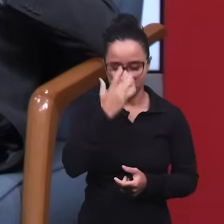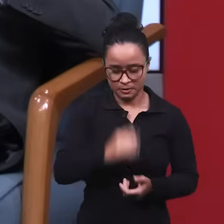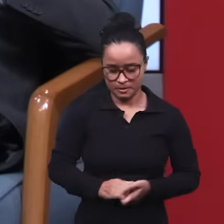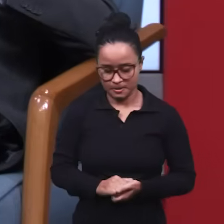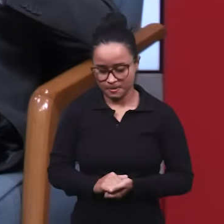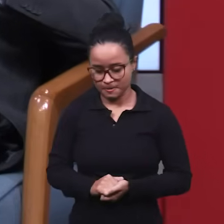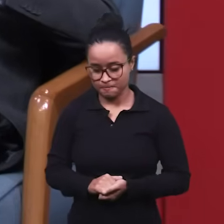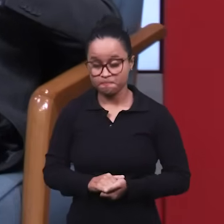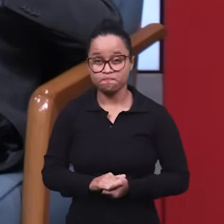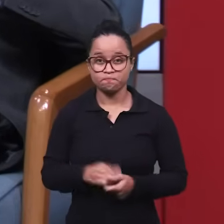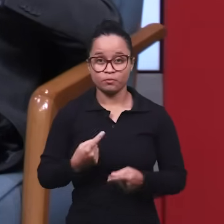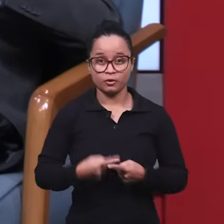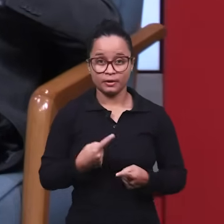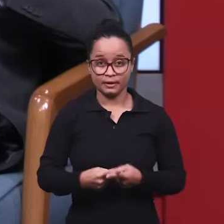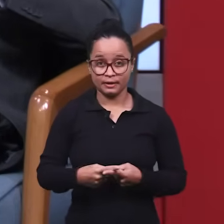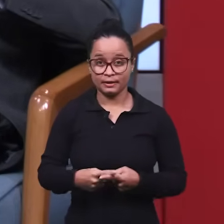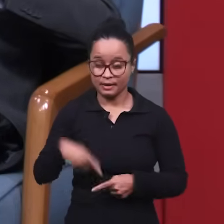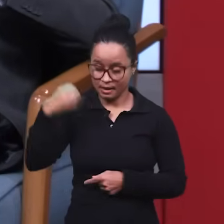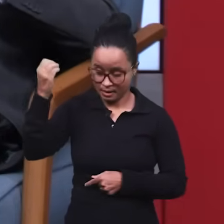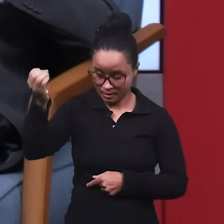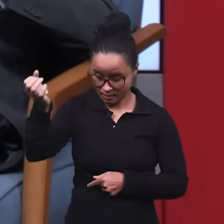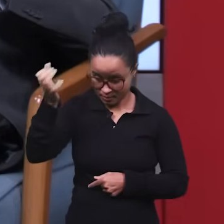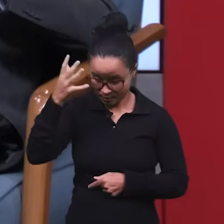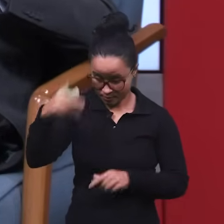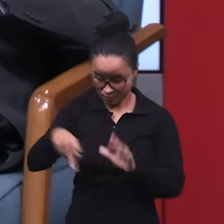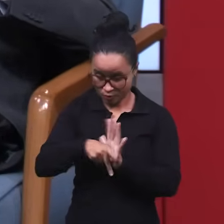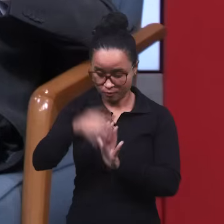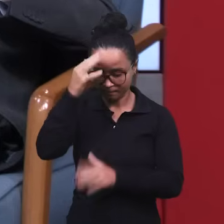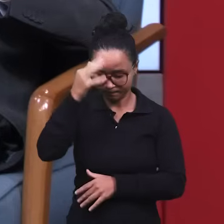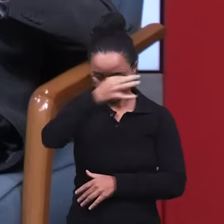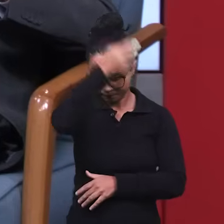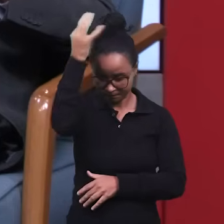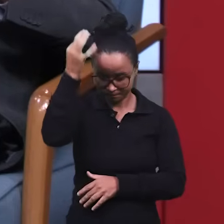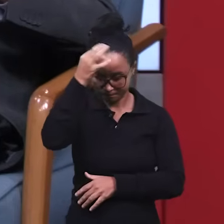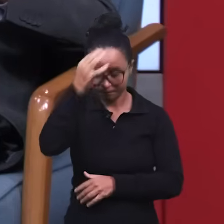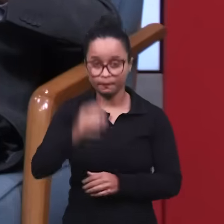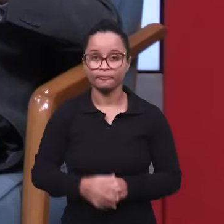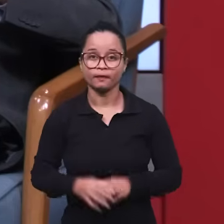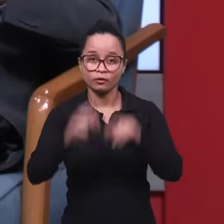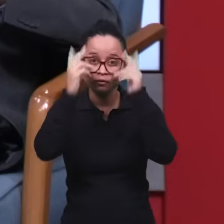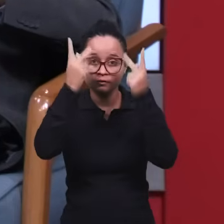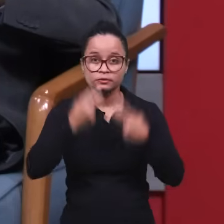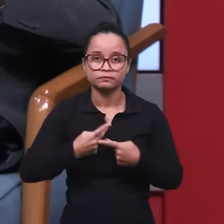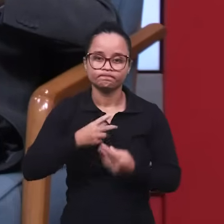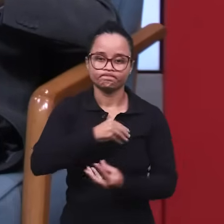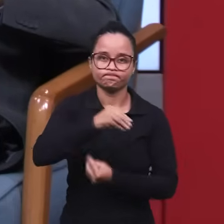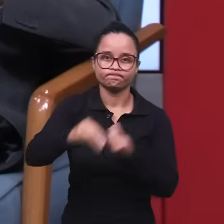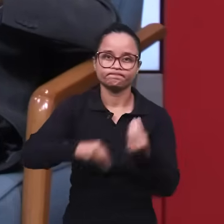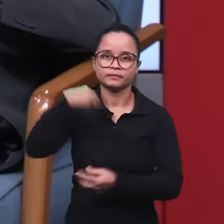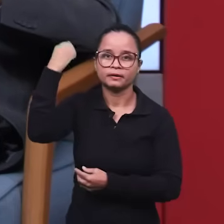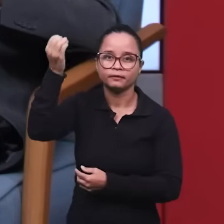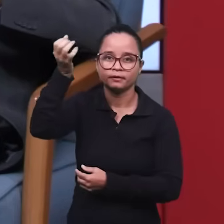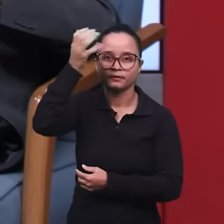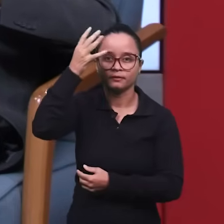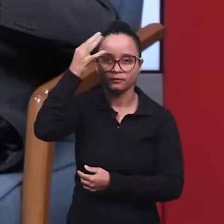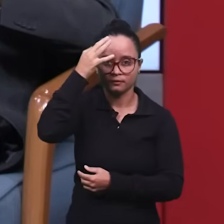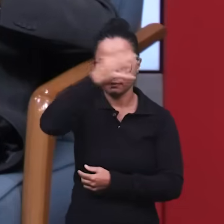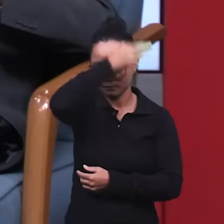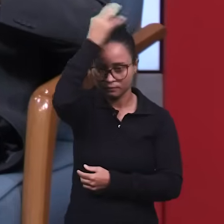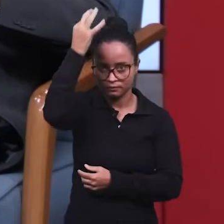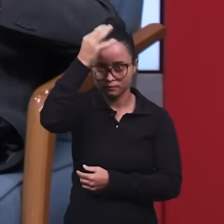Porque a revelação do Espírito Santo, se o homem misturar a revelação do Espírito Santo com a